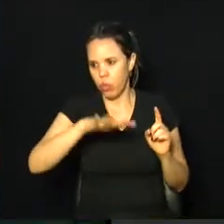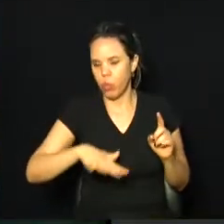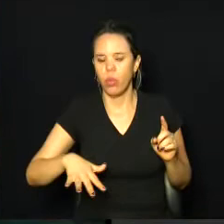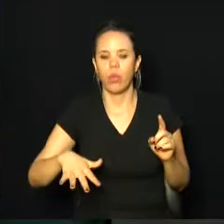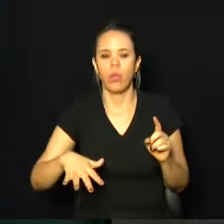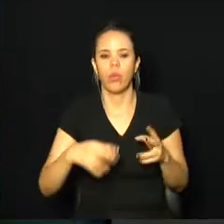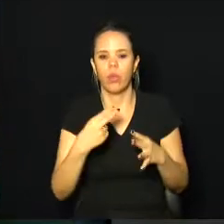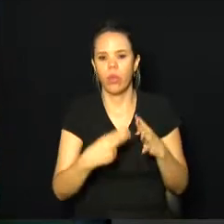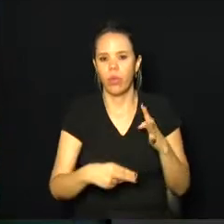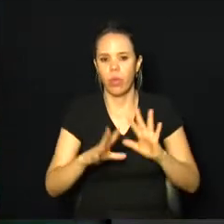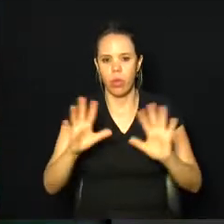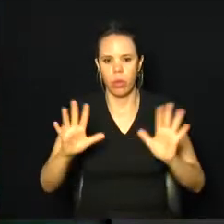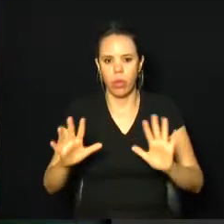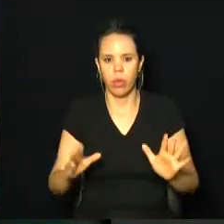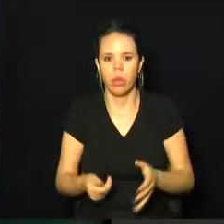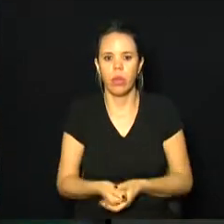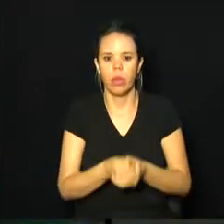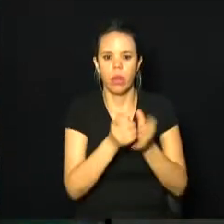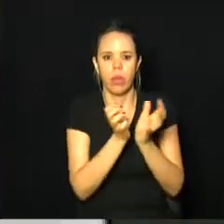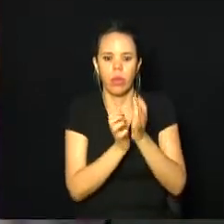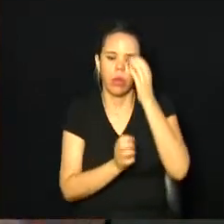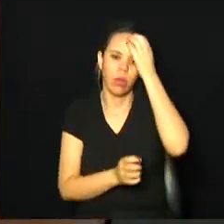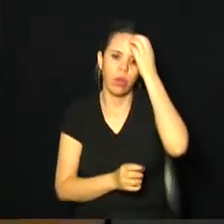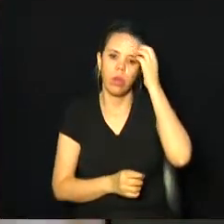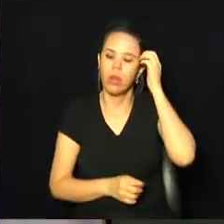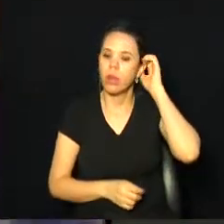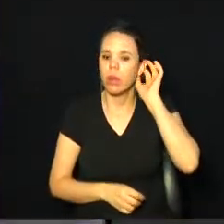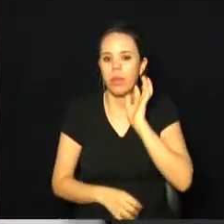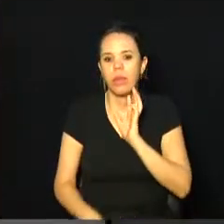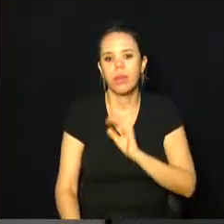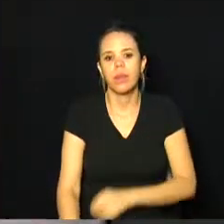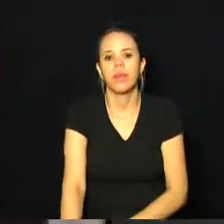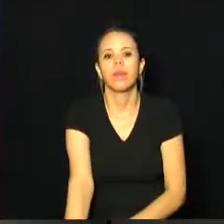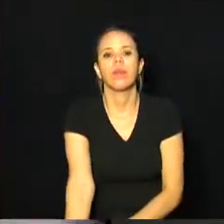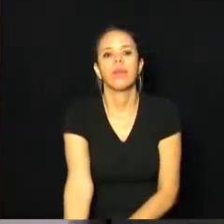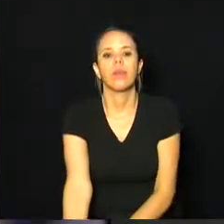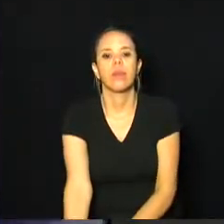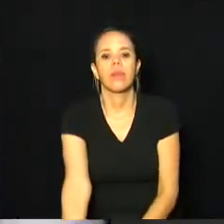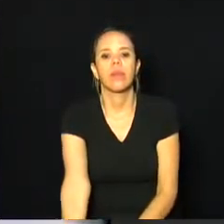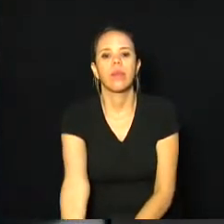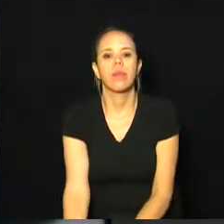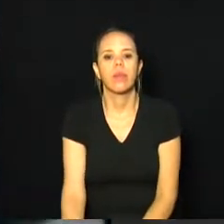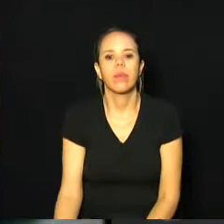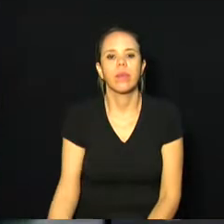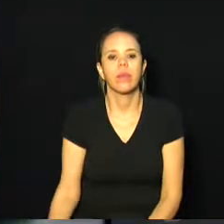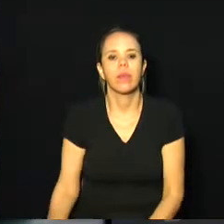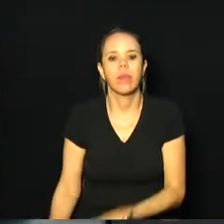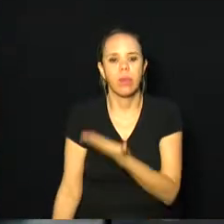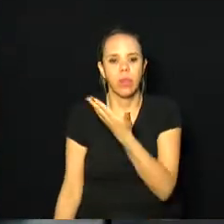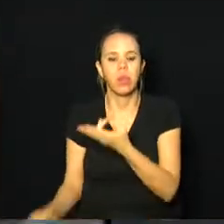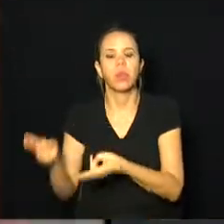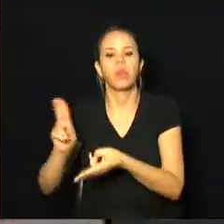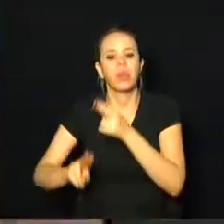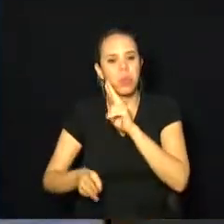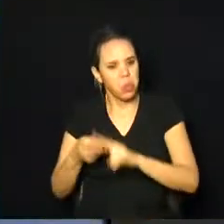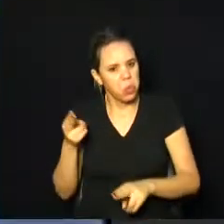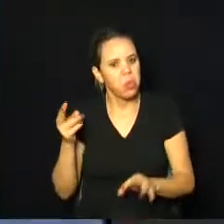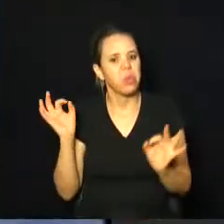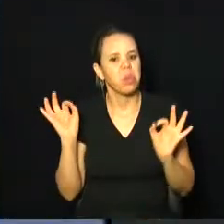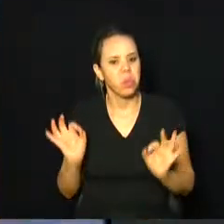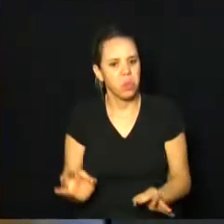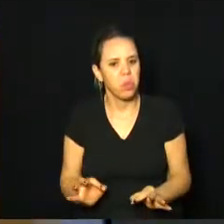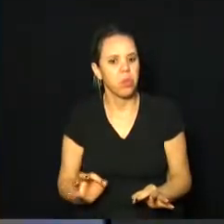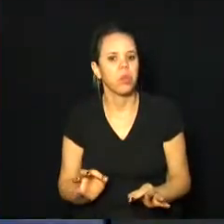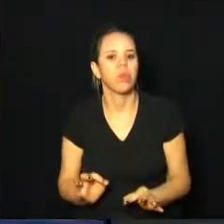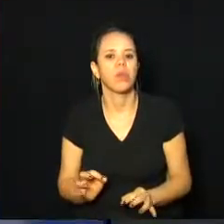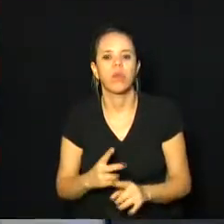William, Marcelinho, que passou pela seleção, o Bruninho que está aí, mas ele com uma habilidade realmente